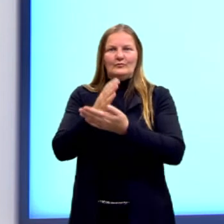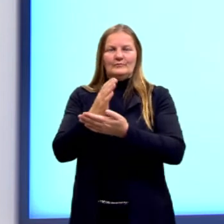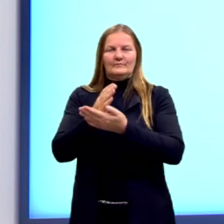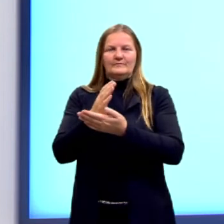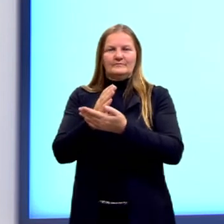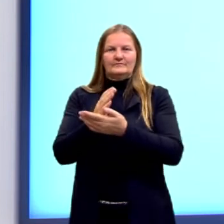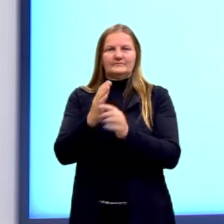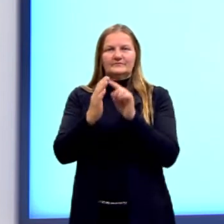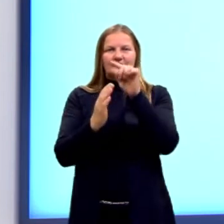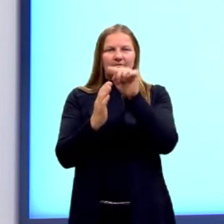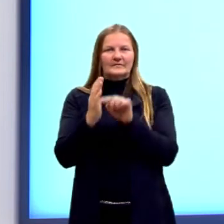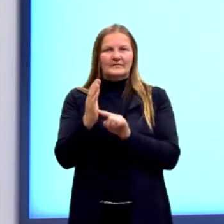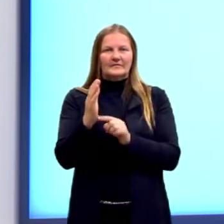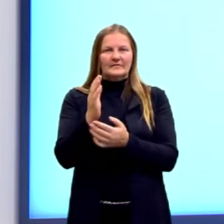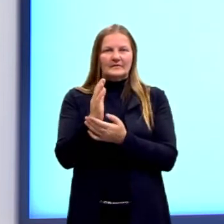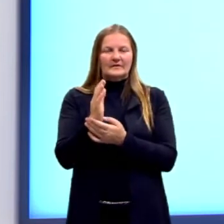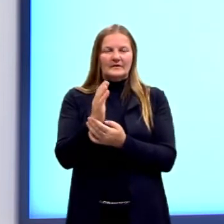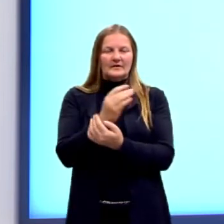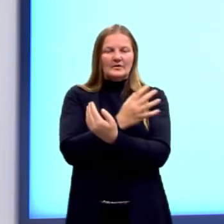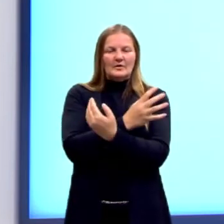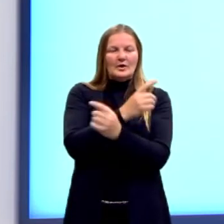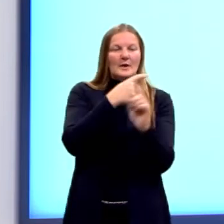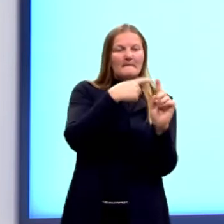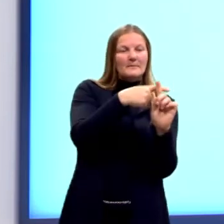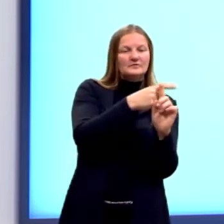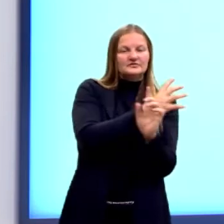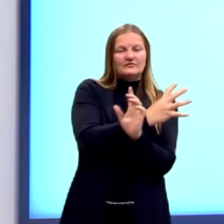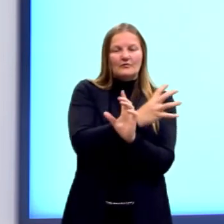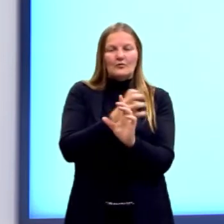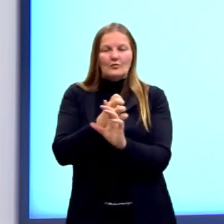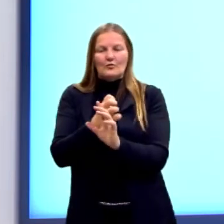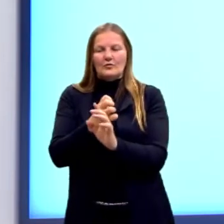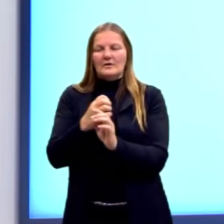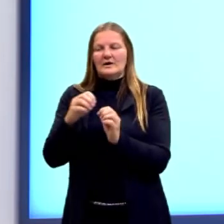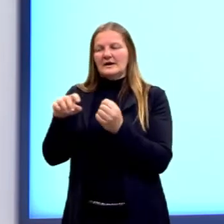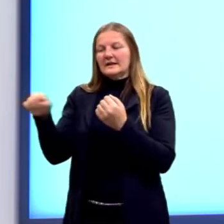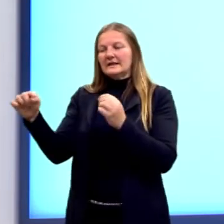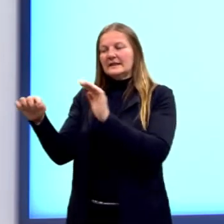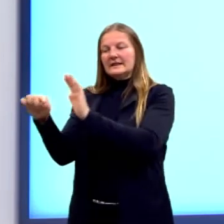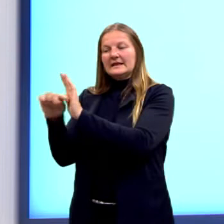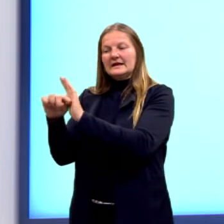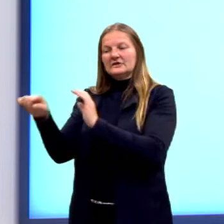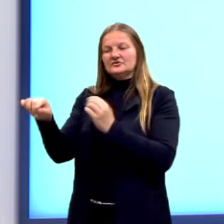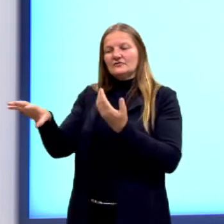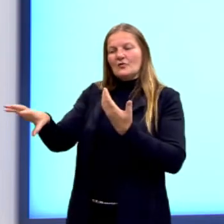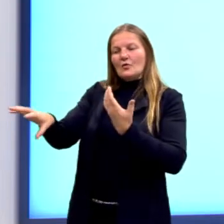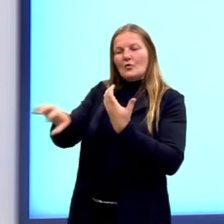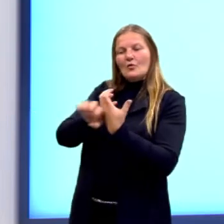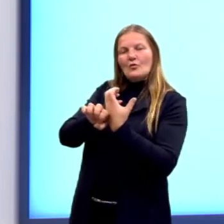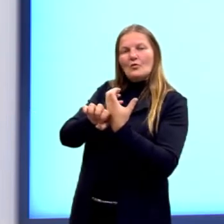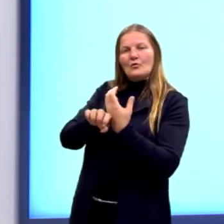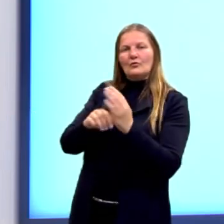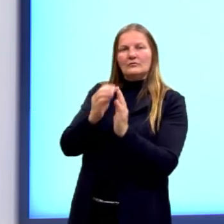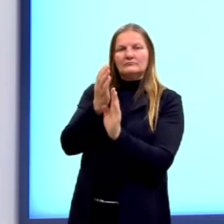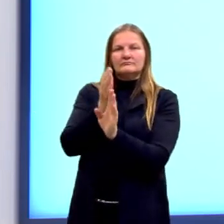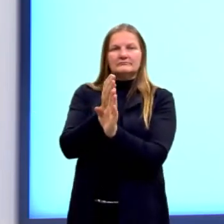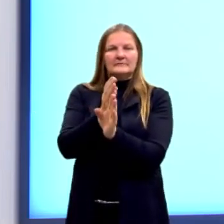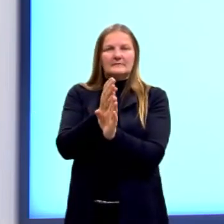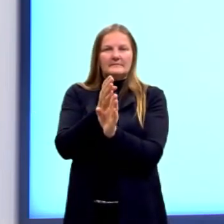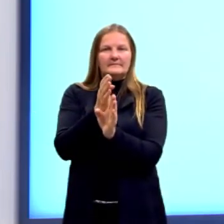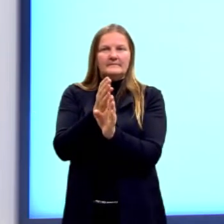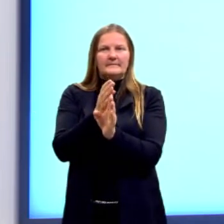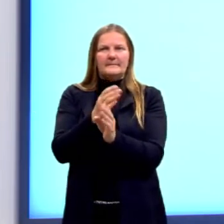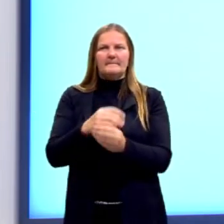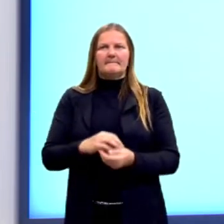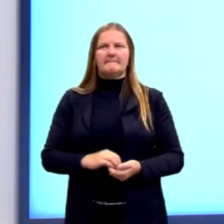maior de novo tá então eu vejo em que o campo né ele quem vai dizer a região na onde o potencial